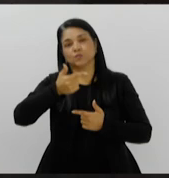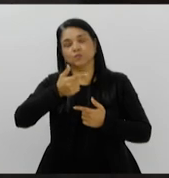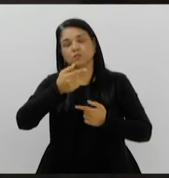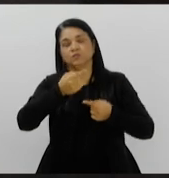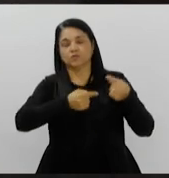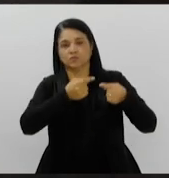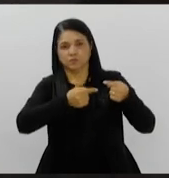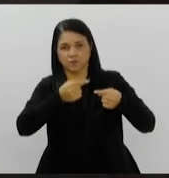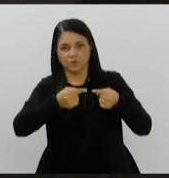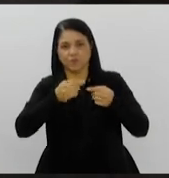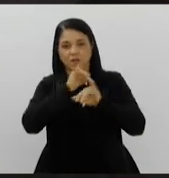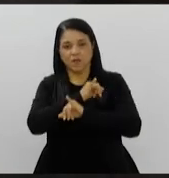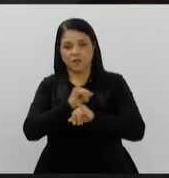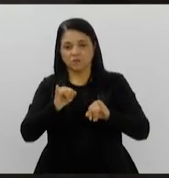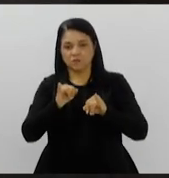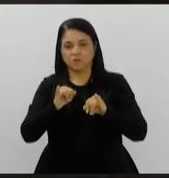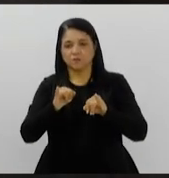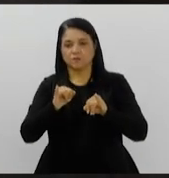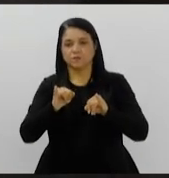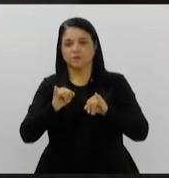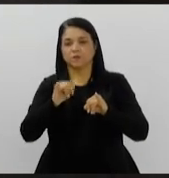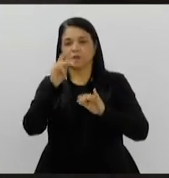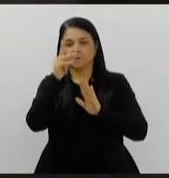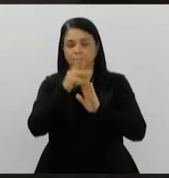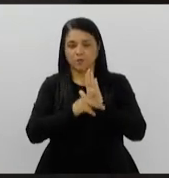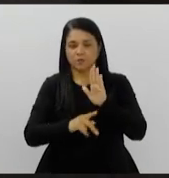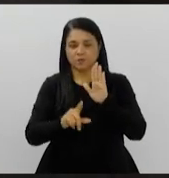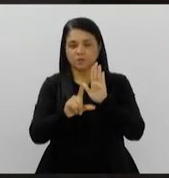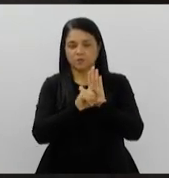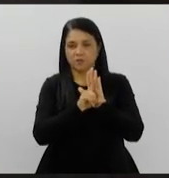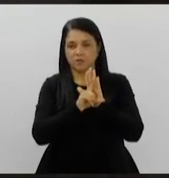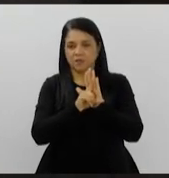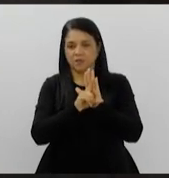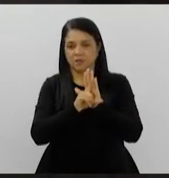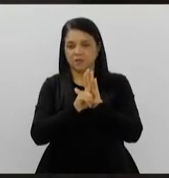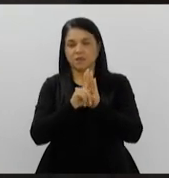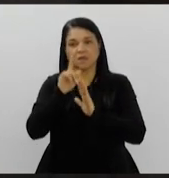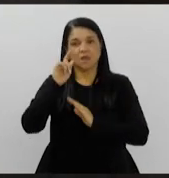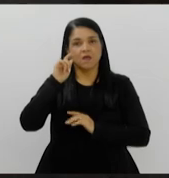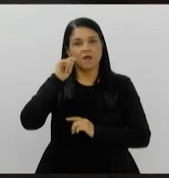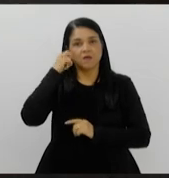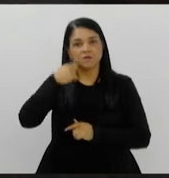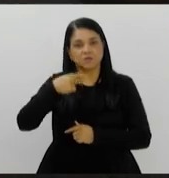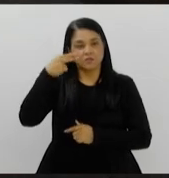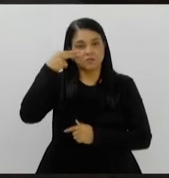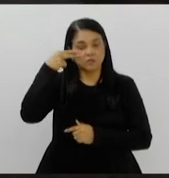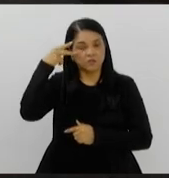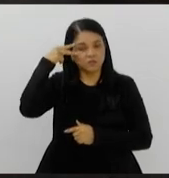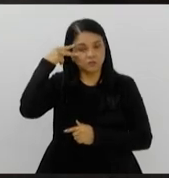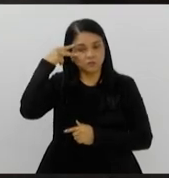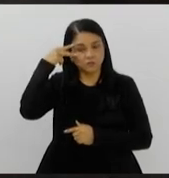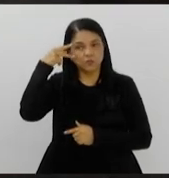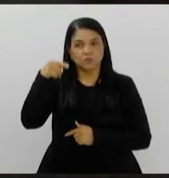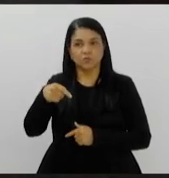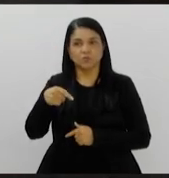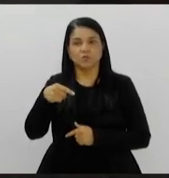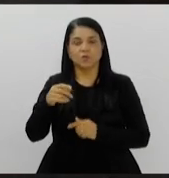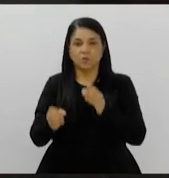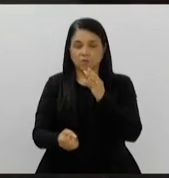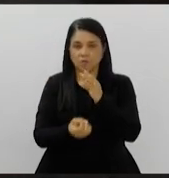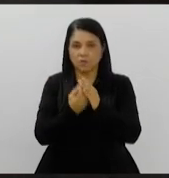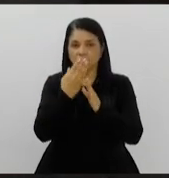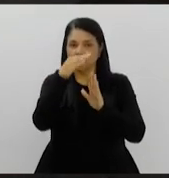discussão. Anuncio, projeto de lei de autoria da deputada Tia Ju, que dispõe sobre a implantação do programa